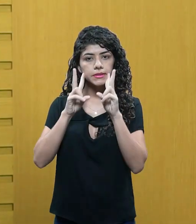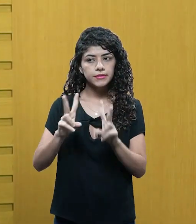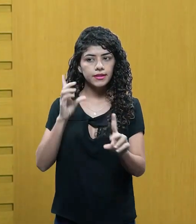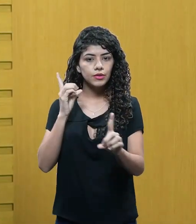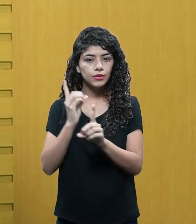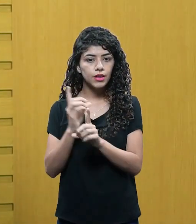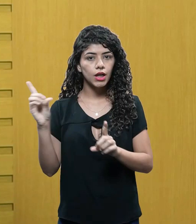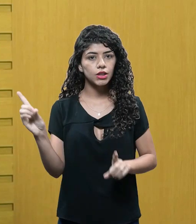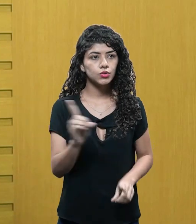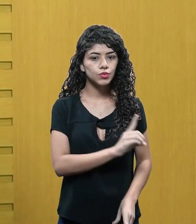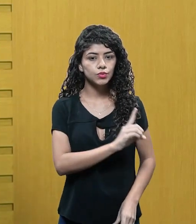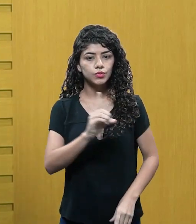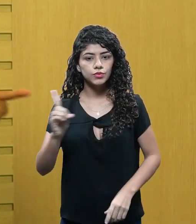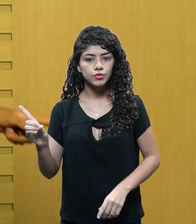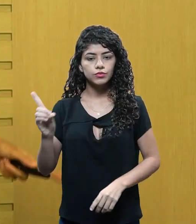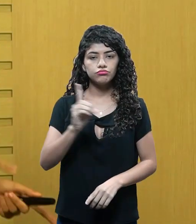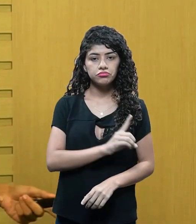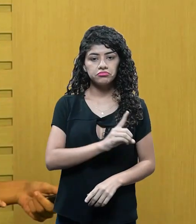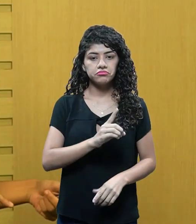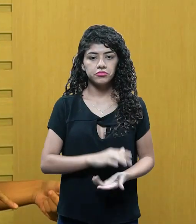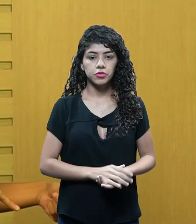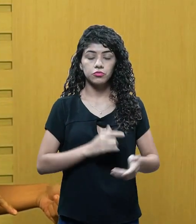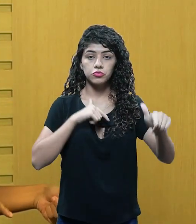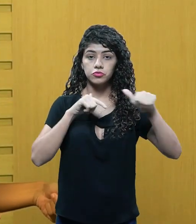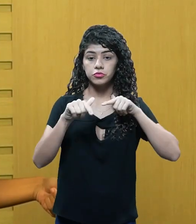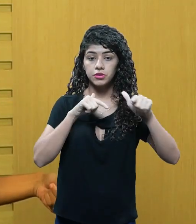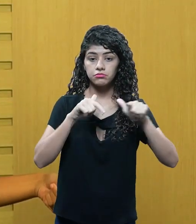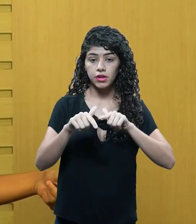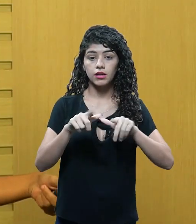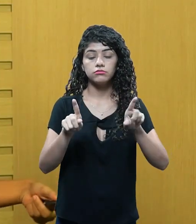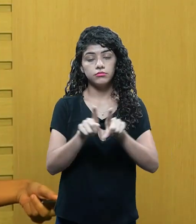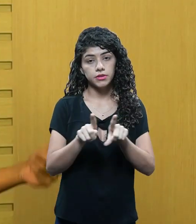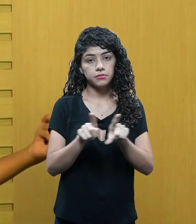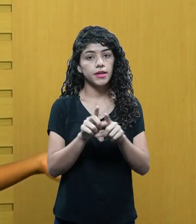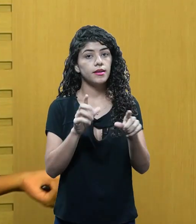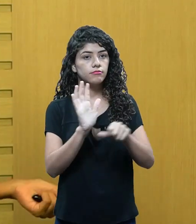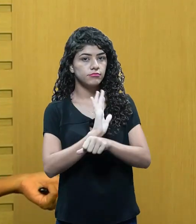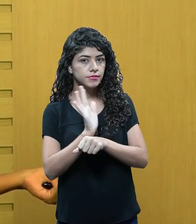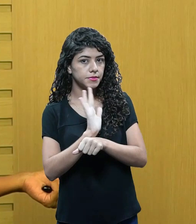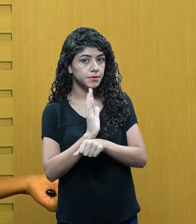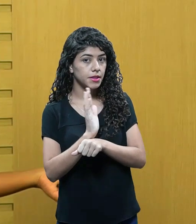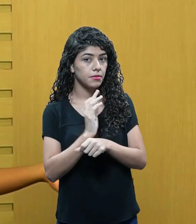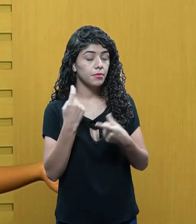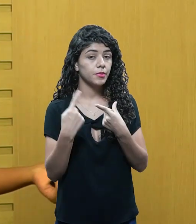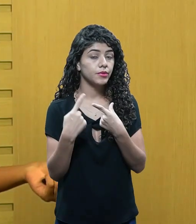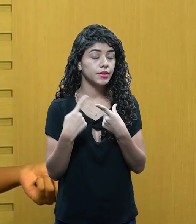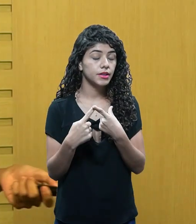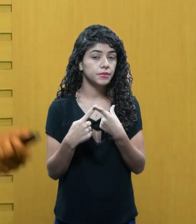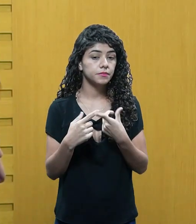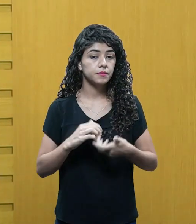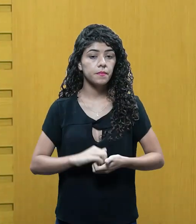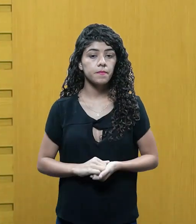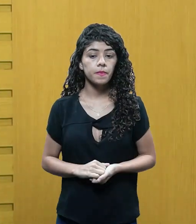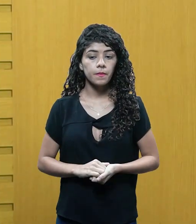essas pessoas transicionando bem para o mercado de trabalho como roteiristas de cinema.